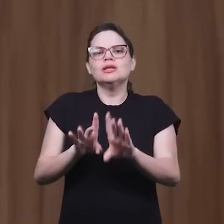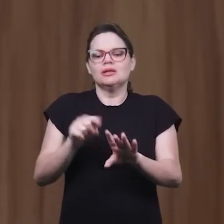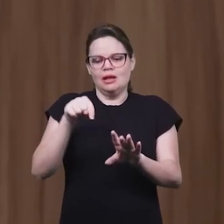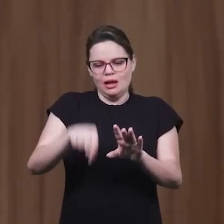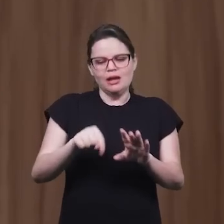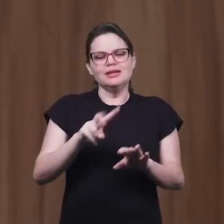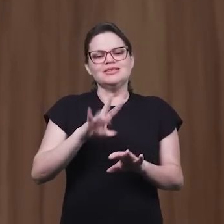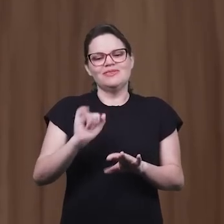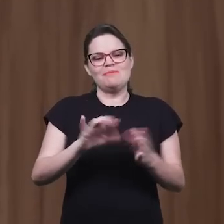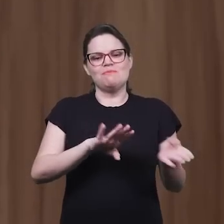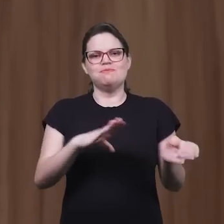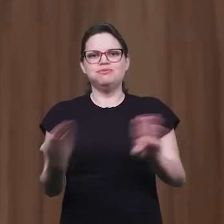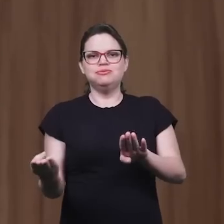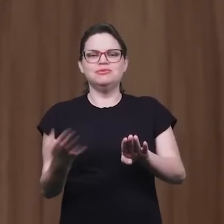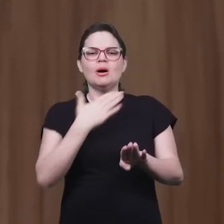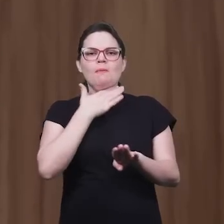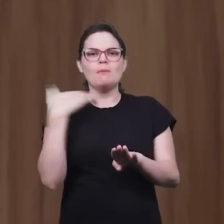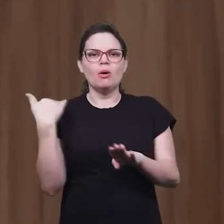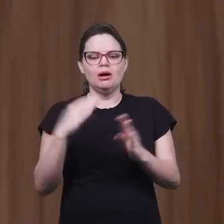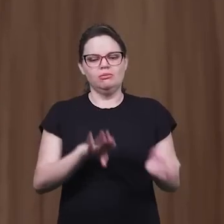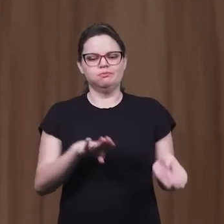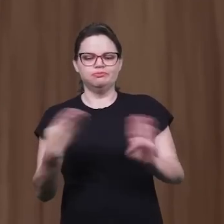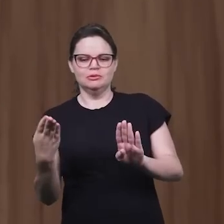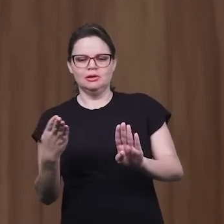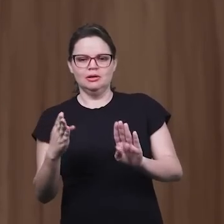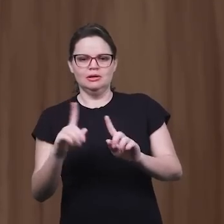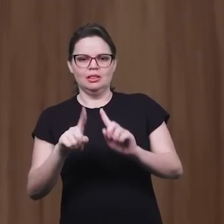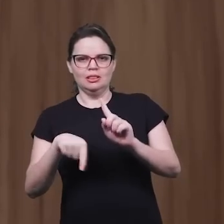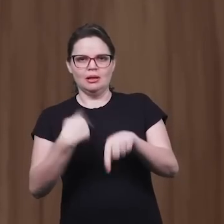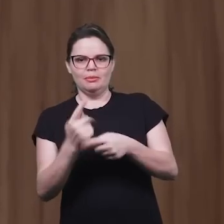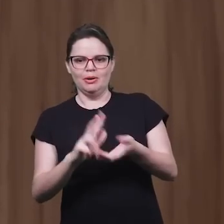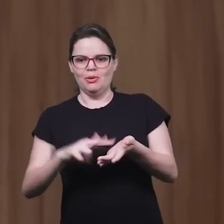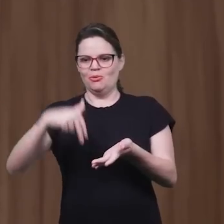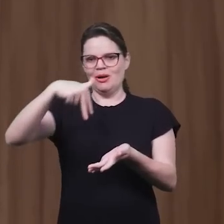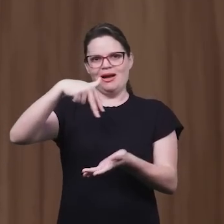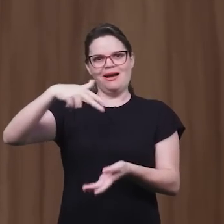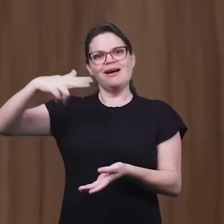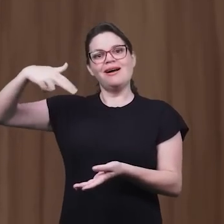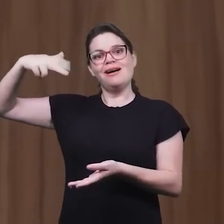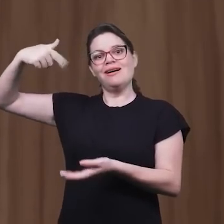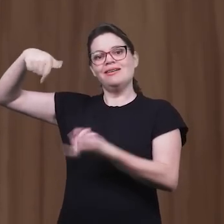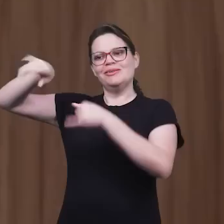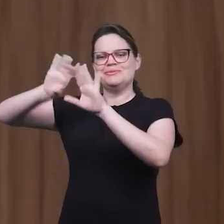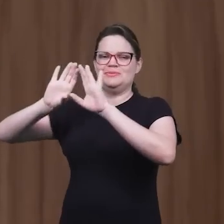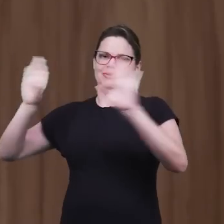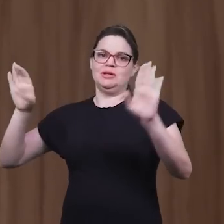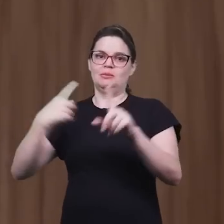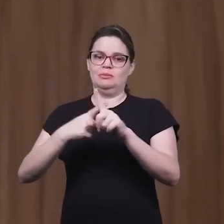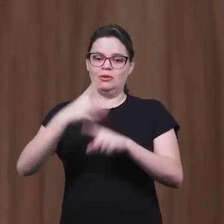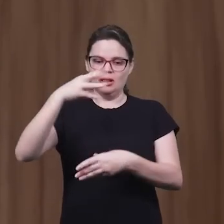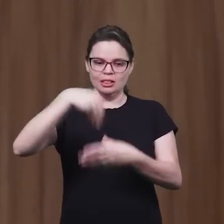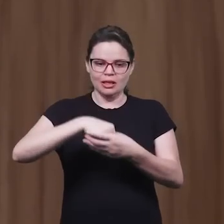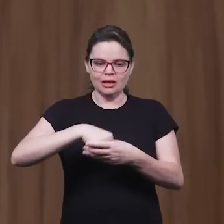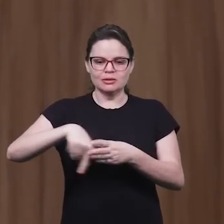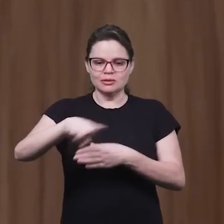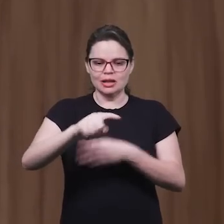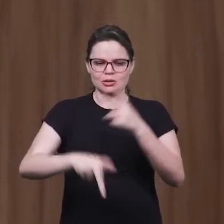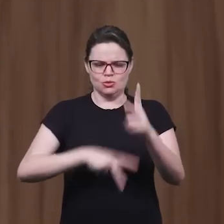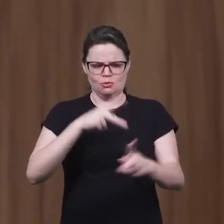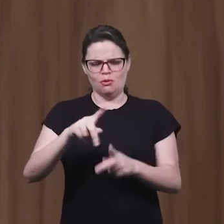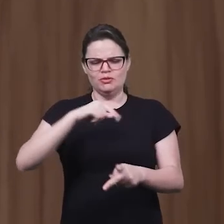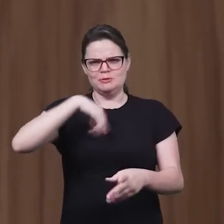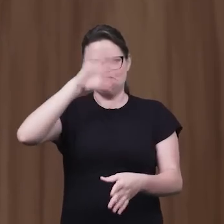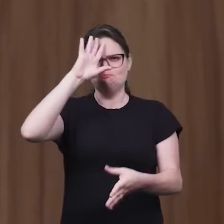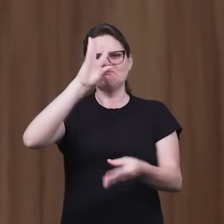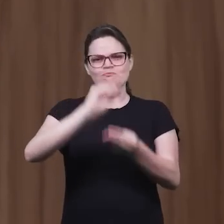da ressurreição. Por quê? Dentro dessa experiência de fé verdadeira e genuína, eles